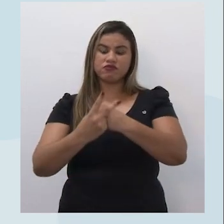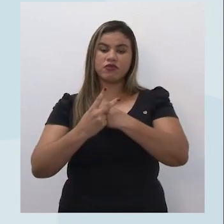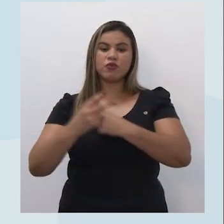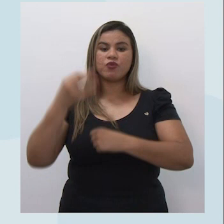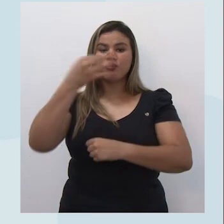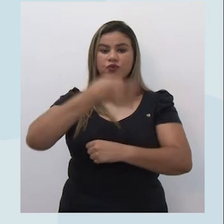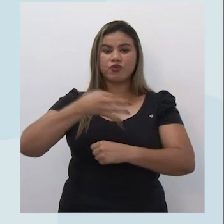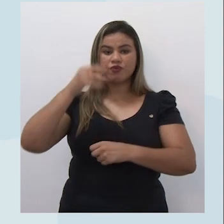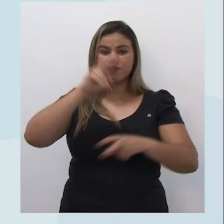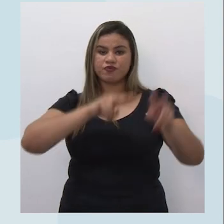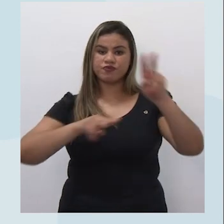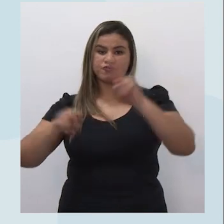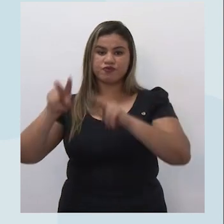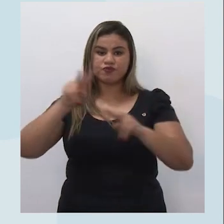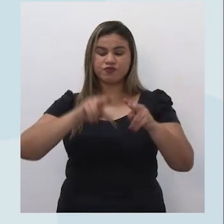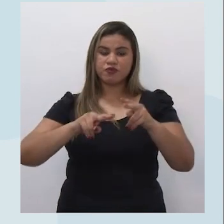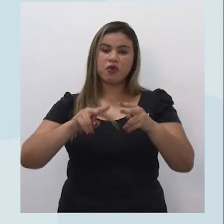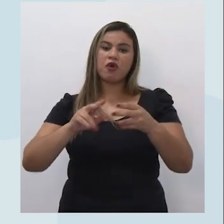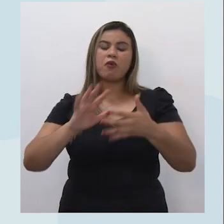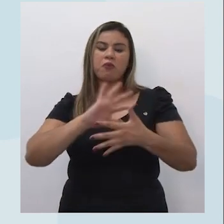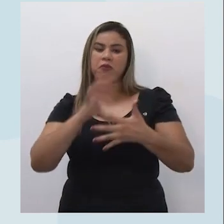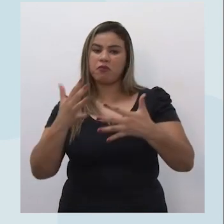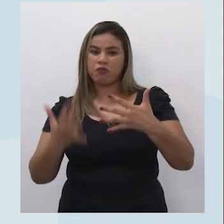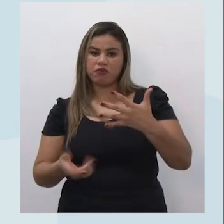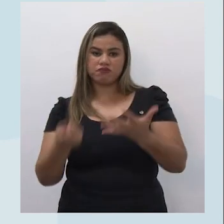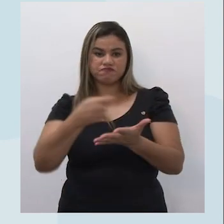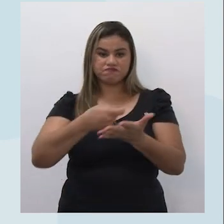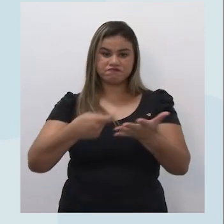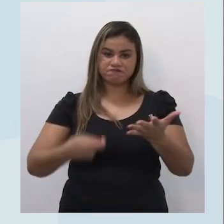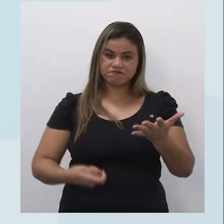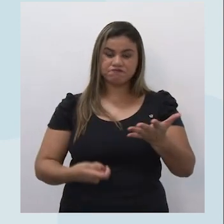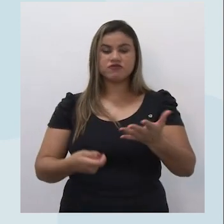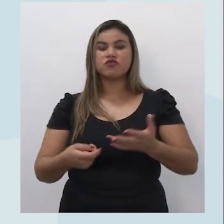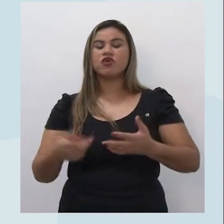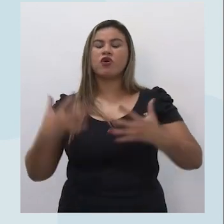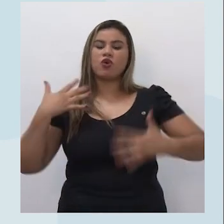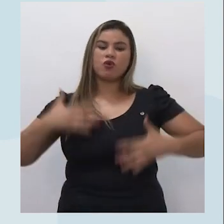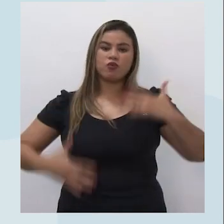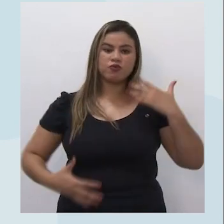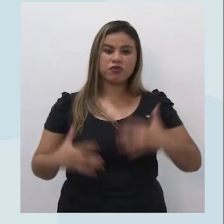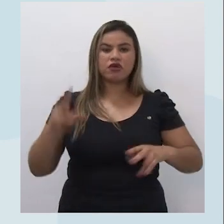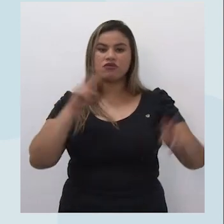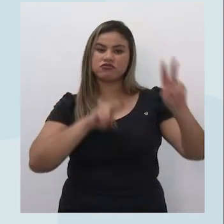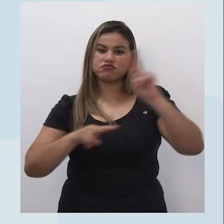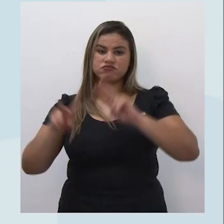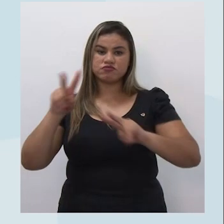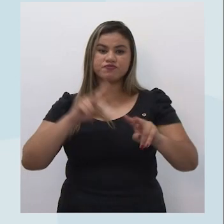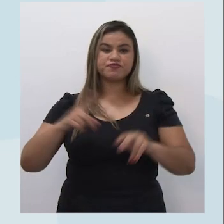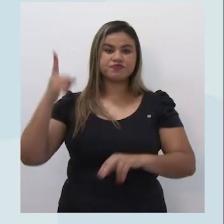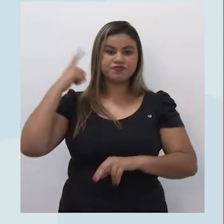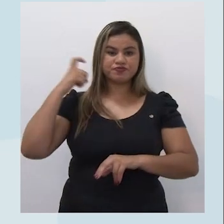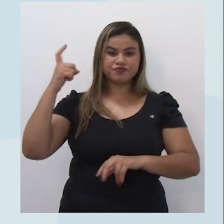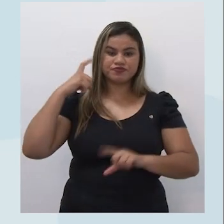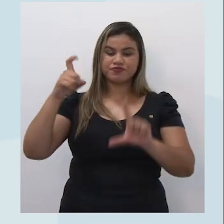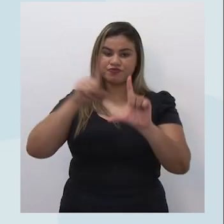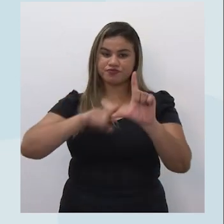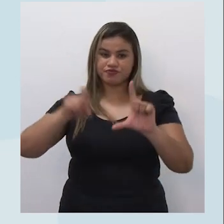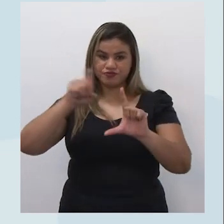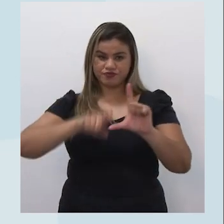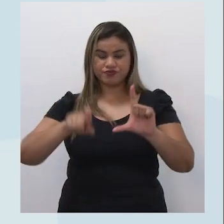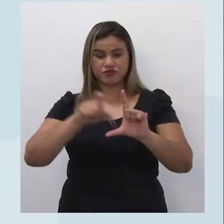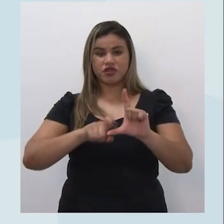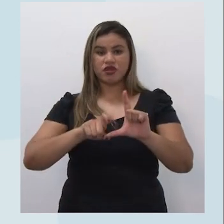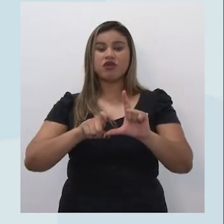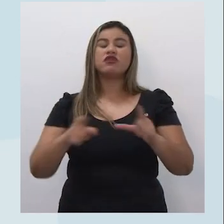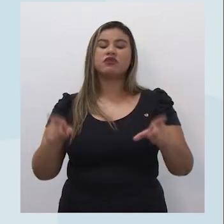visual, motora como libras e escrita, corporal, visual, sonora e digital, bem como conhecimentos